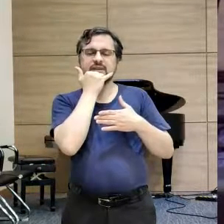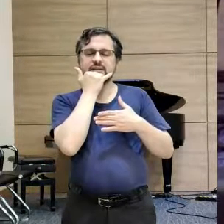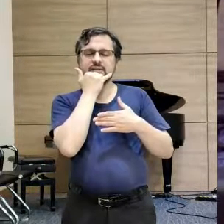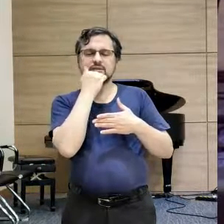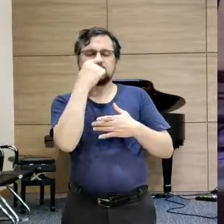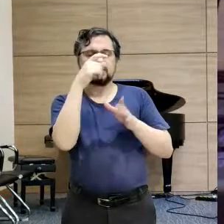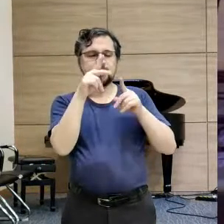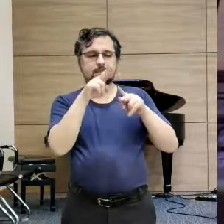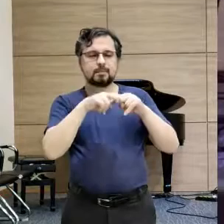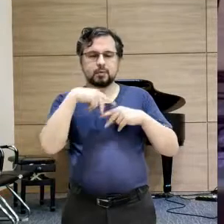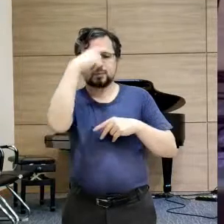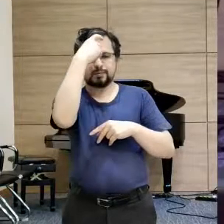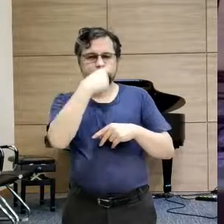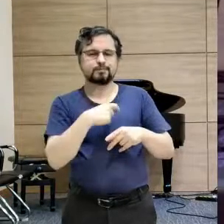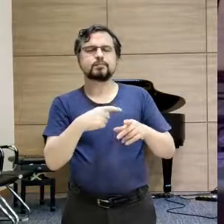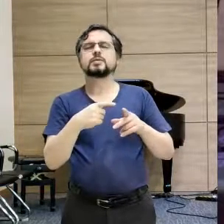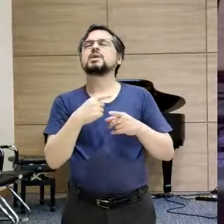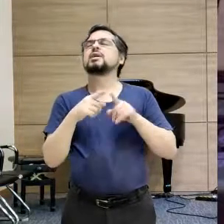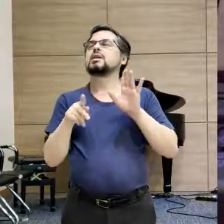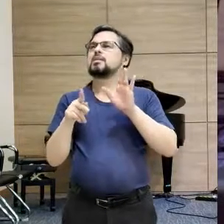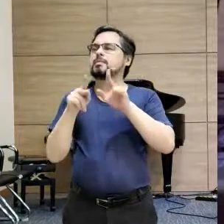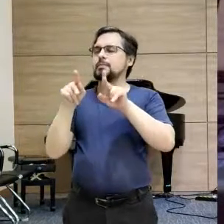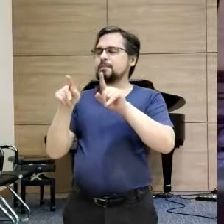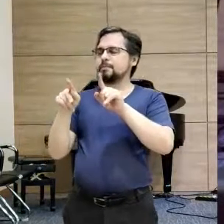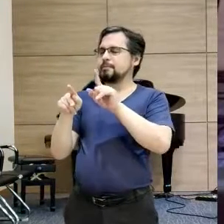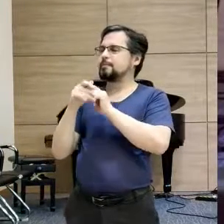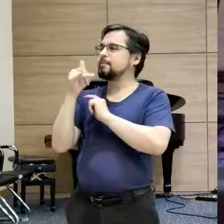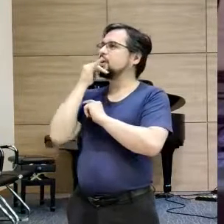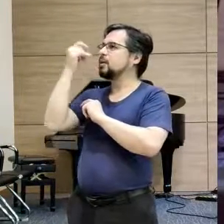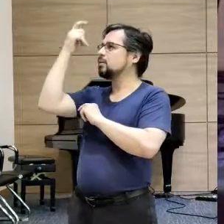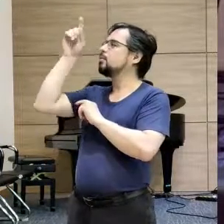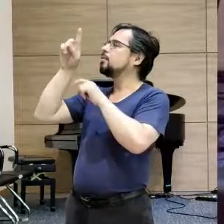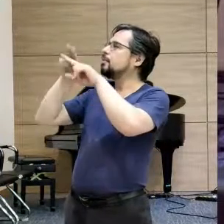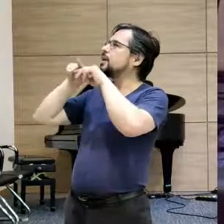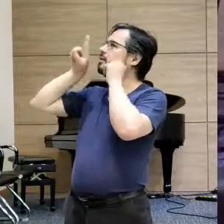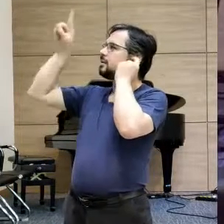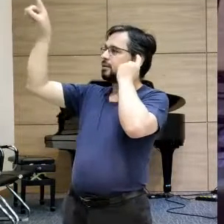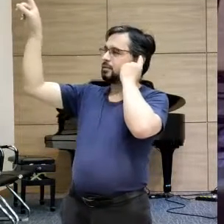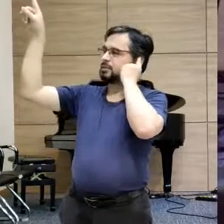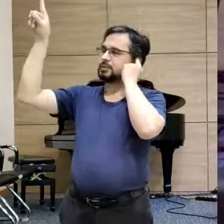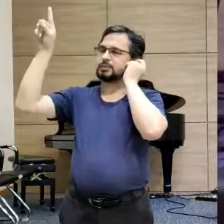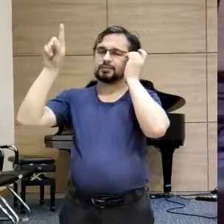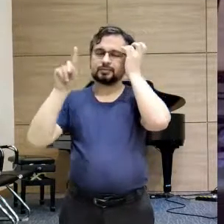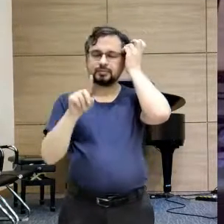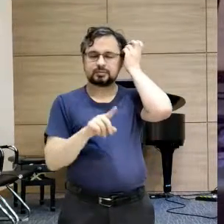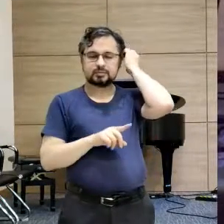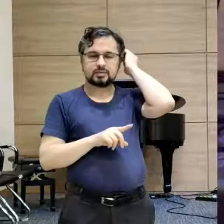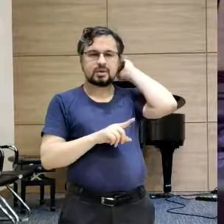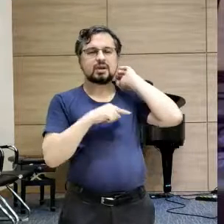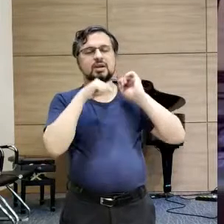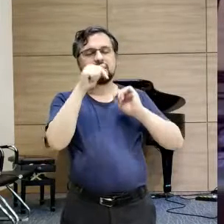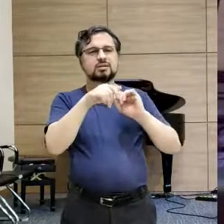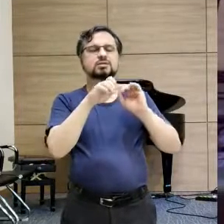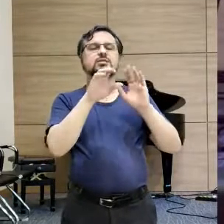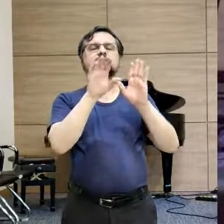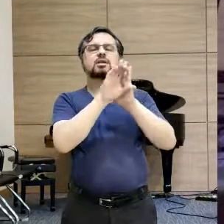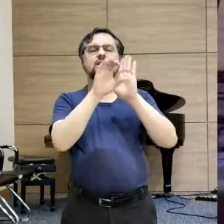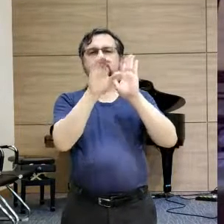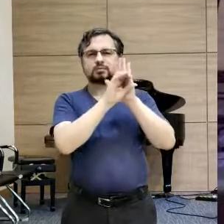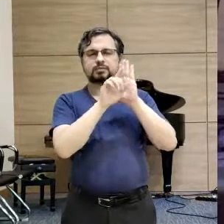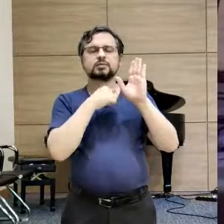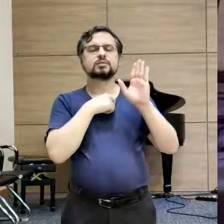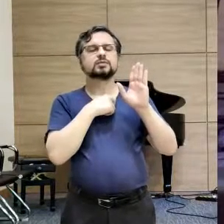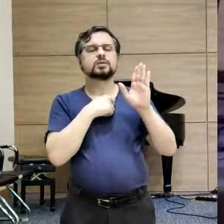o seu Deus. Então esses três capítulos, eles servem para nós, eles têm um peso